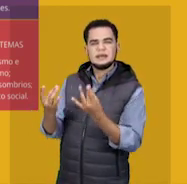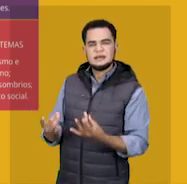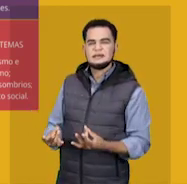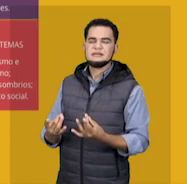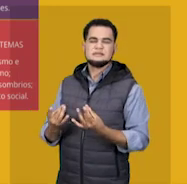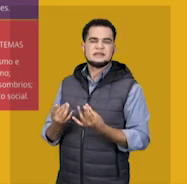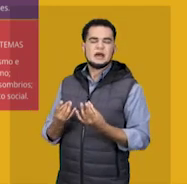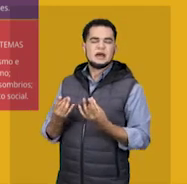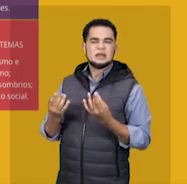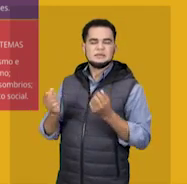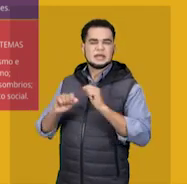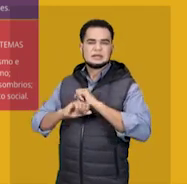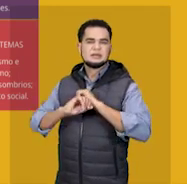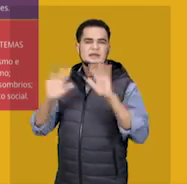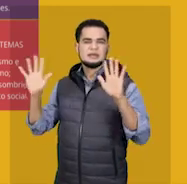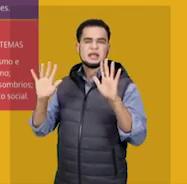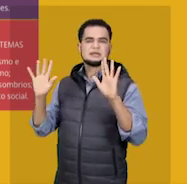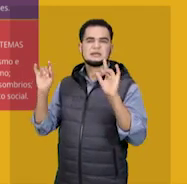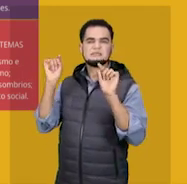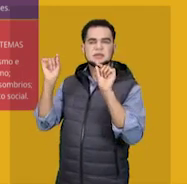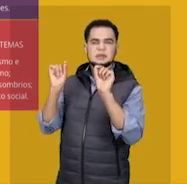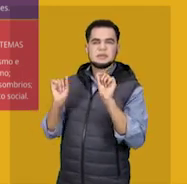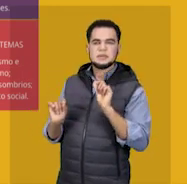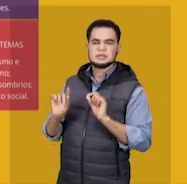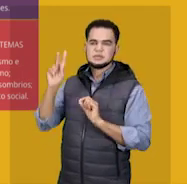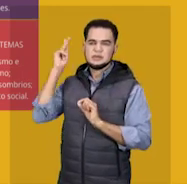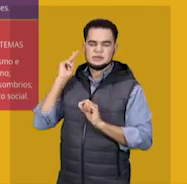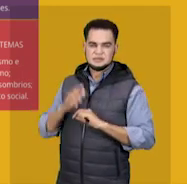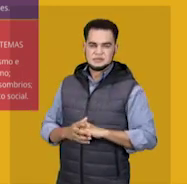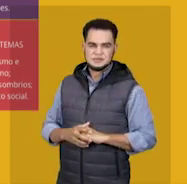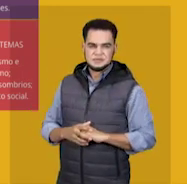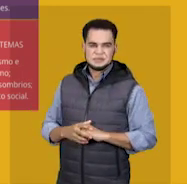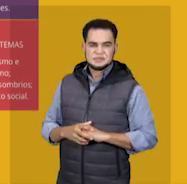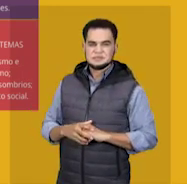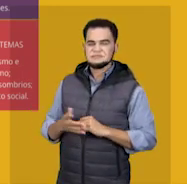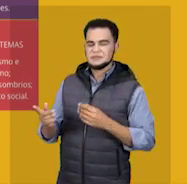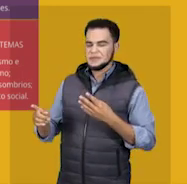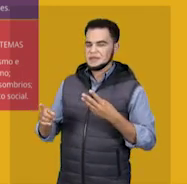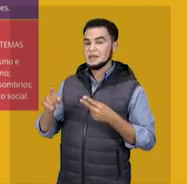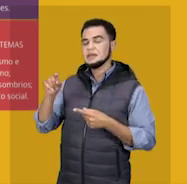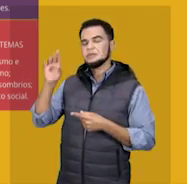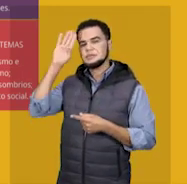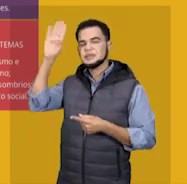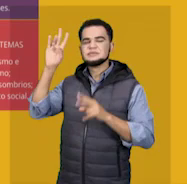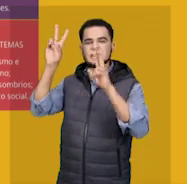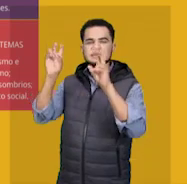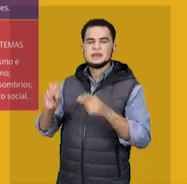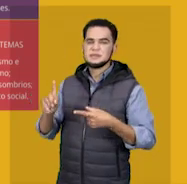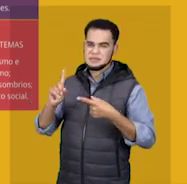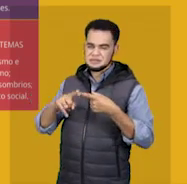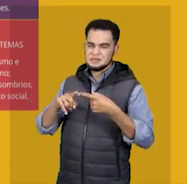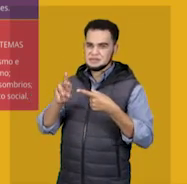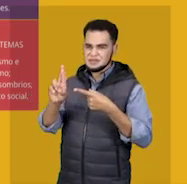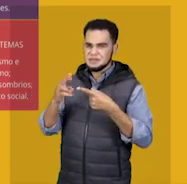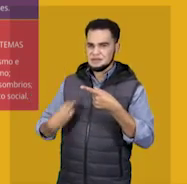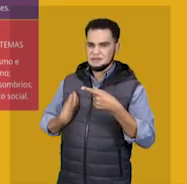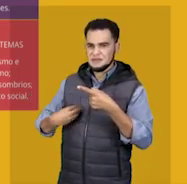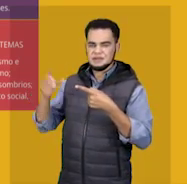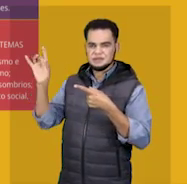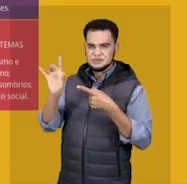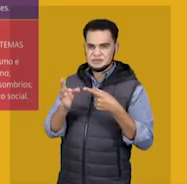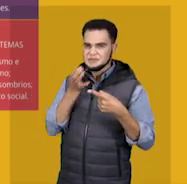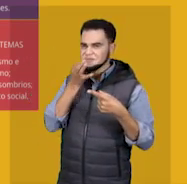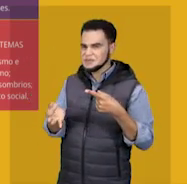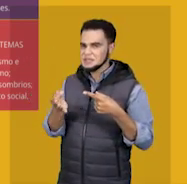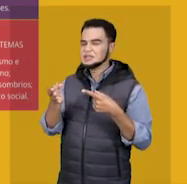na composição da história. E os principais temas do realismo: a vida cotidiana, crítica às